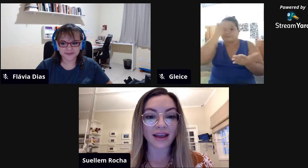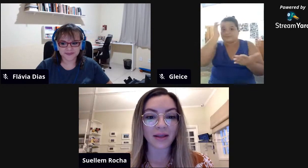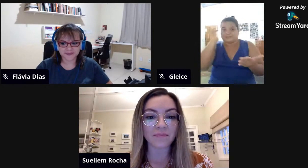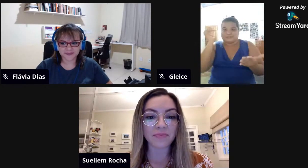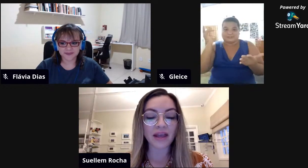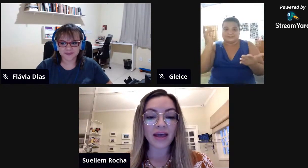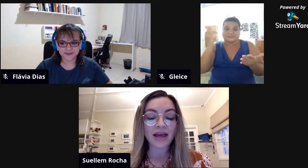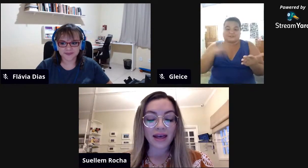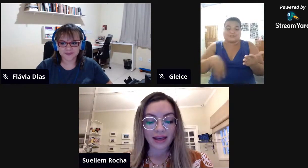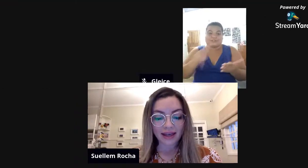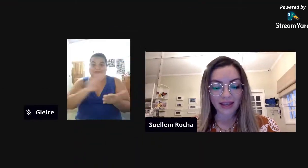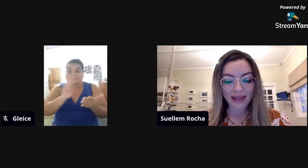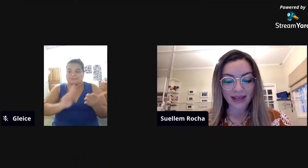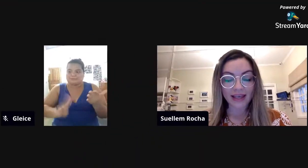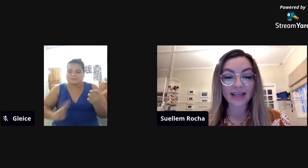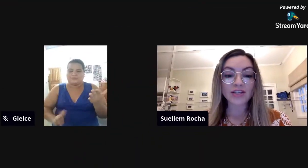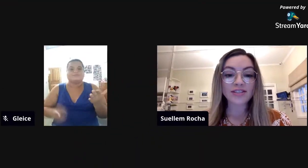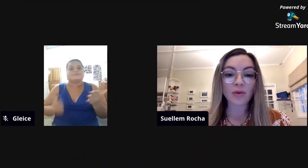esquecer ninguém.